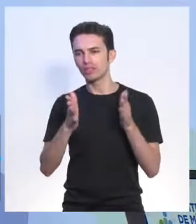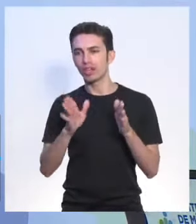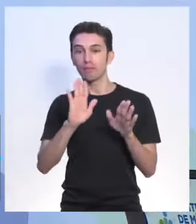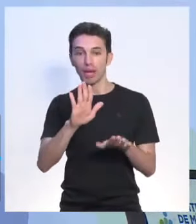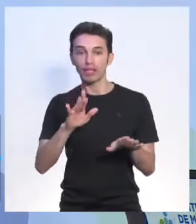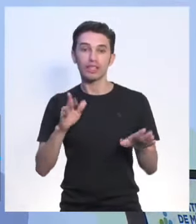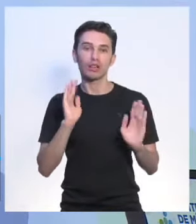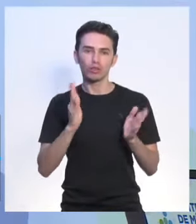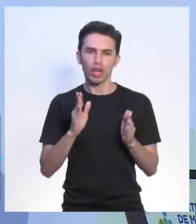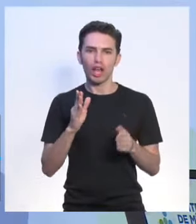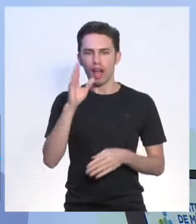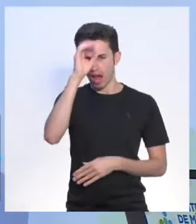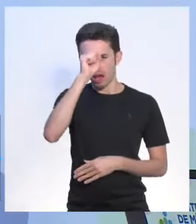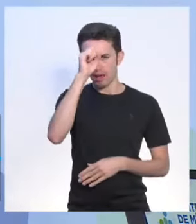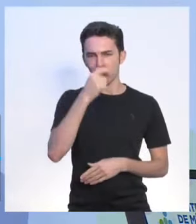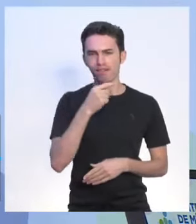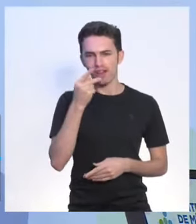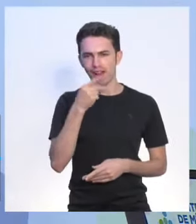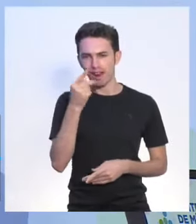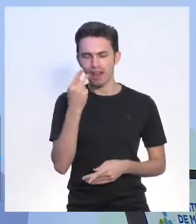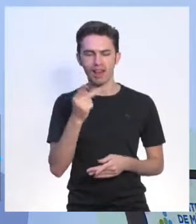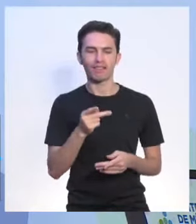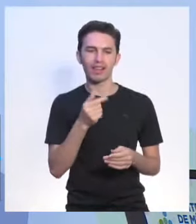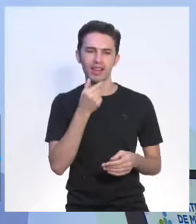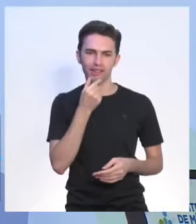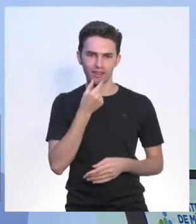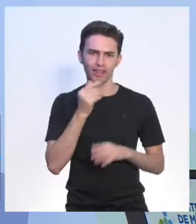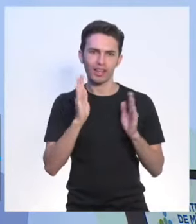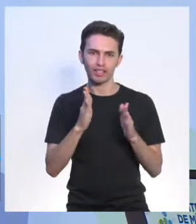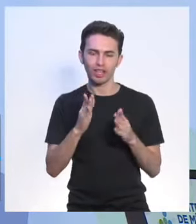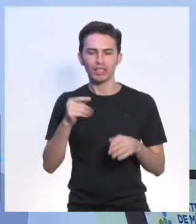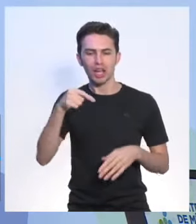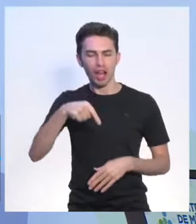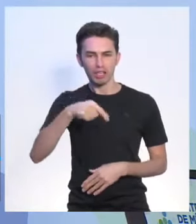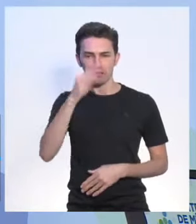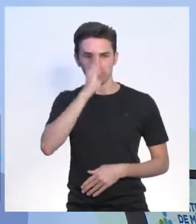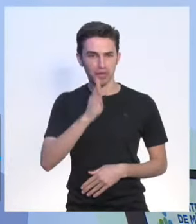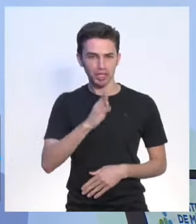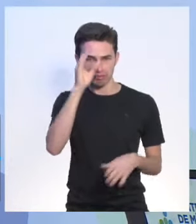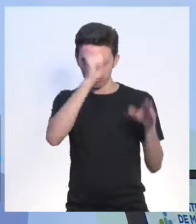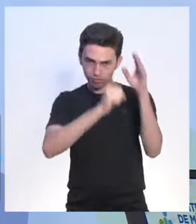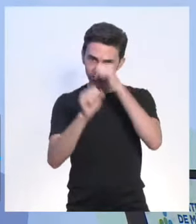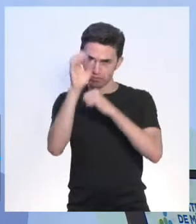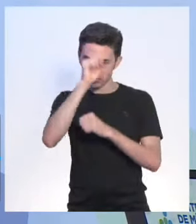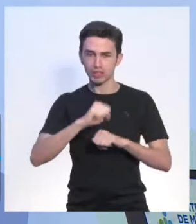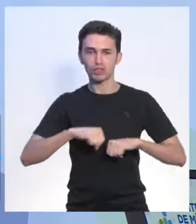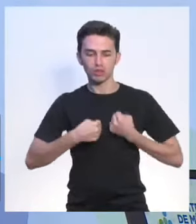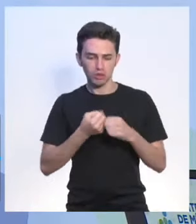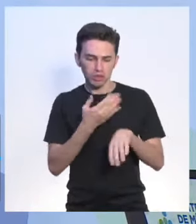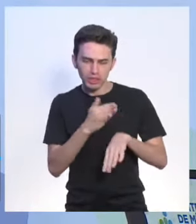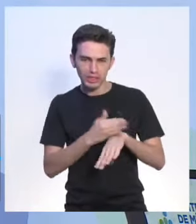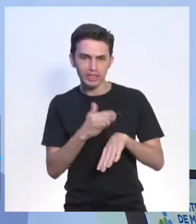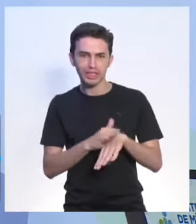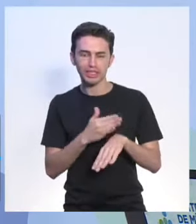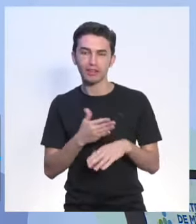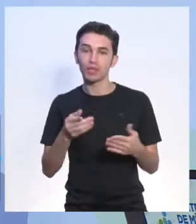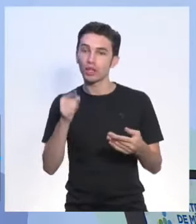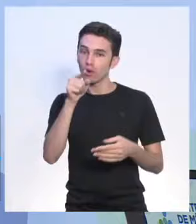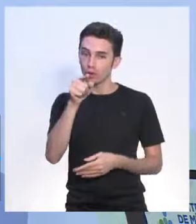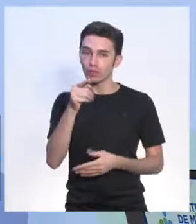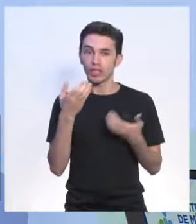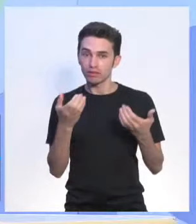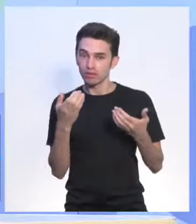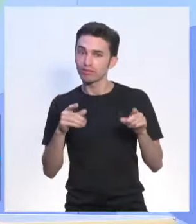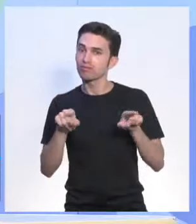eu já lecionava. Então, dá para a gente aprender tudo aqui, sim. Basta que você se dedique. Ainda mais hoje em dia, né, Ed, que a gente